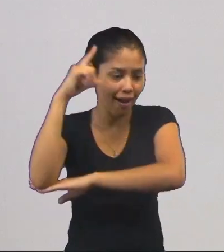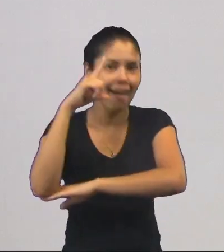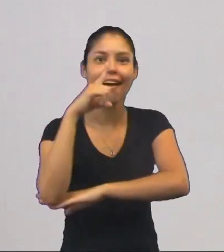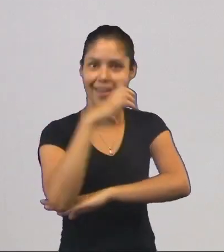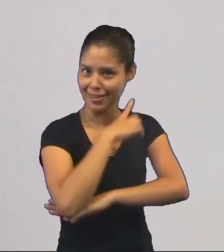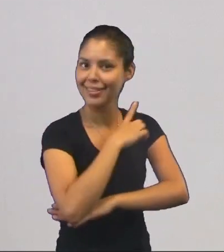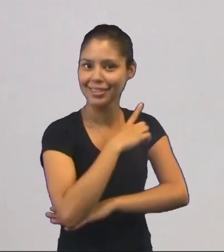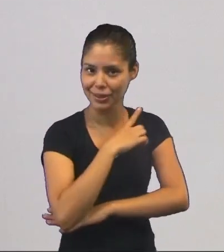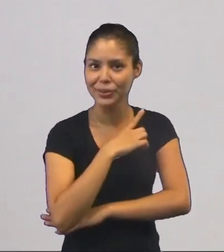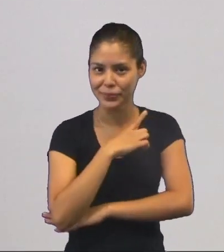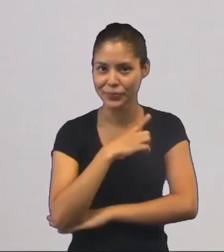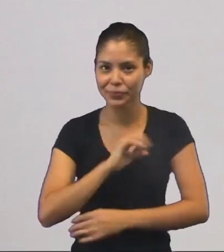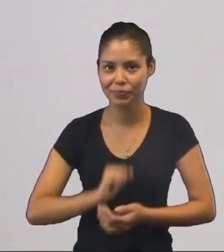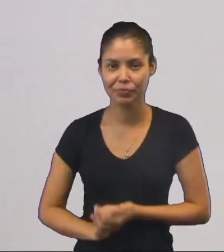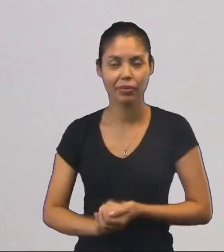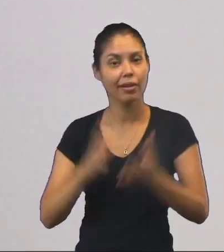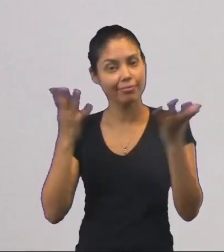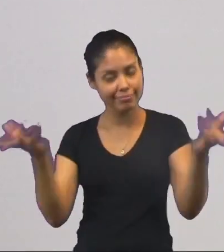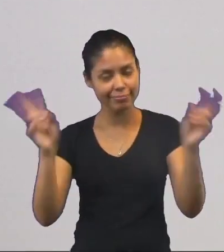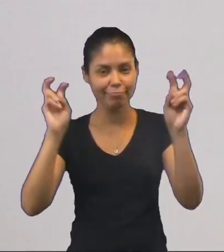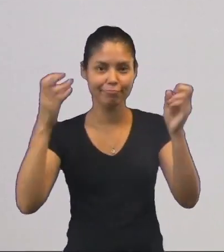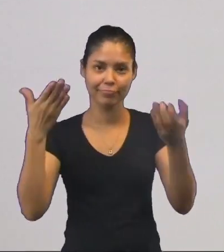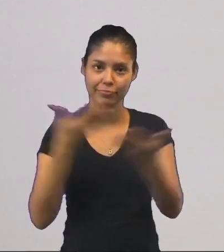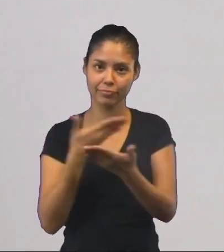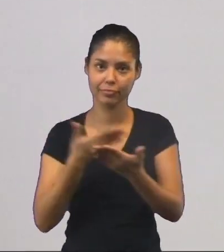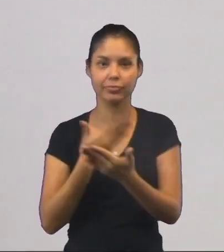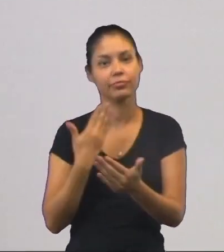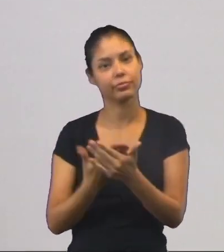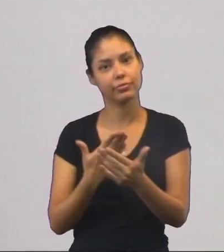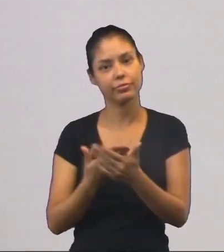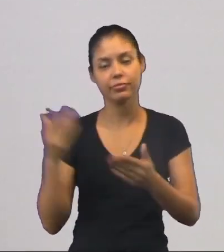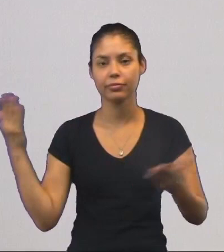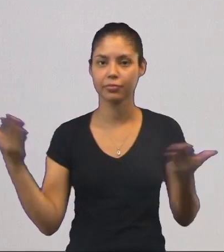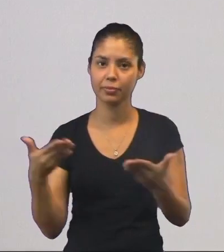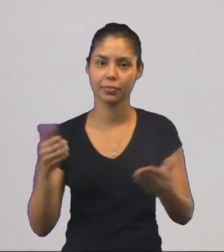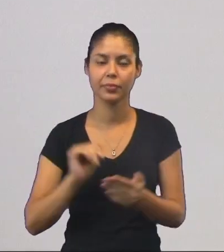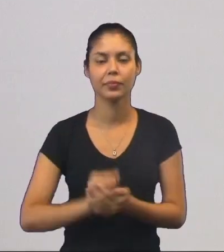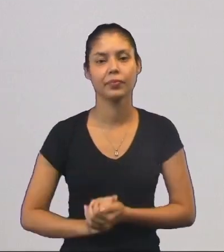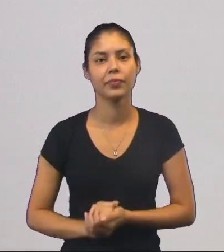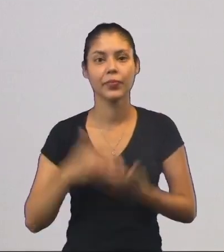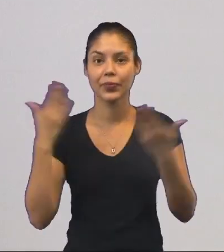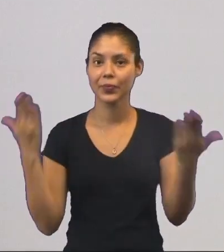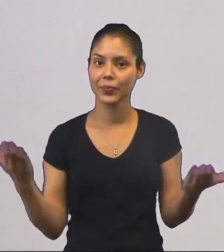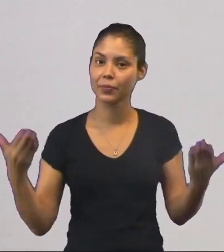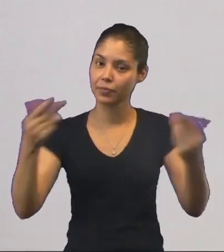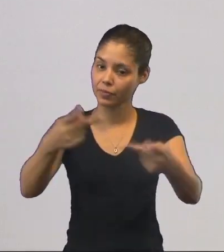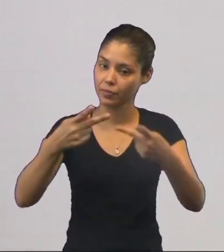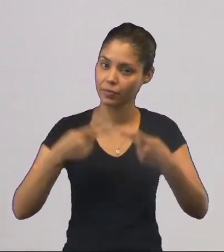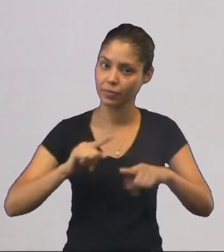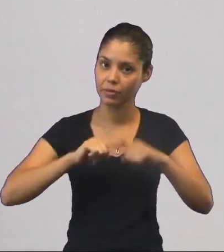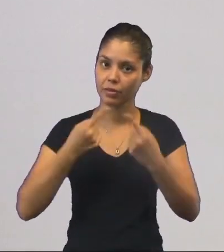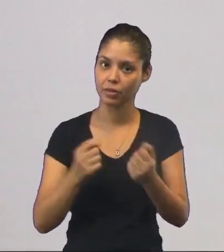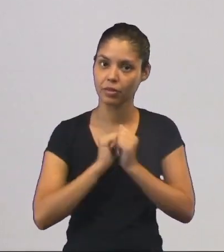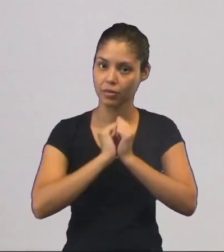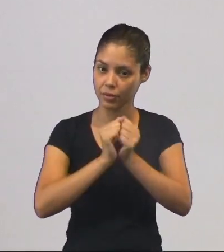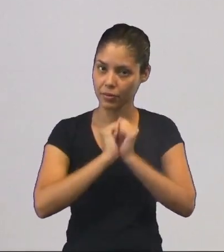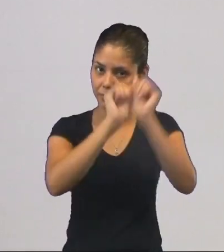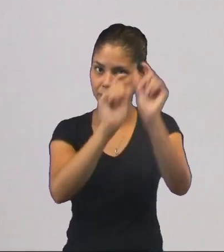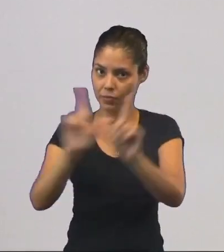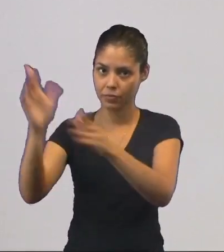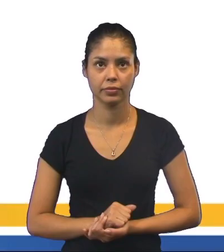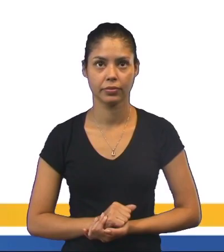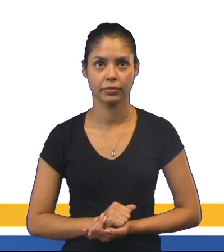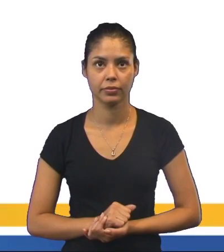compõem esse céu? Sobre isso nós vamos estudar hoje. Para isso eu quero te convidar a acompanhar comigo aí na